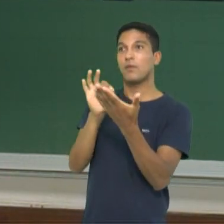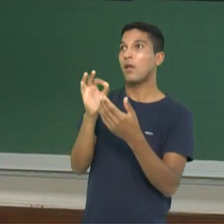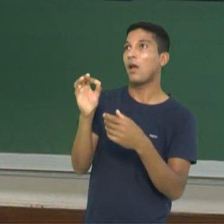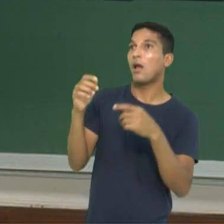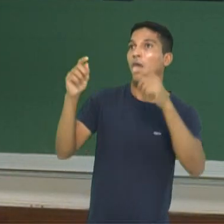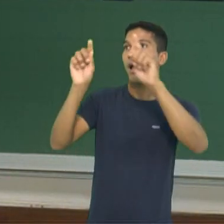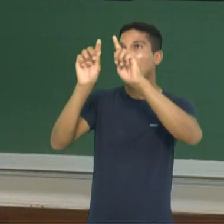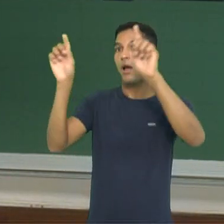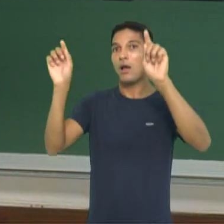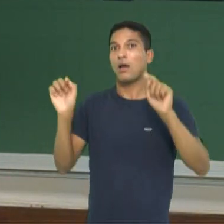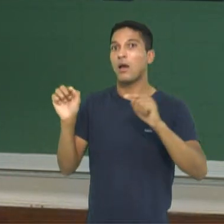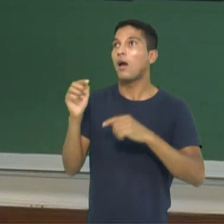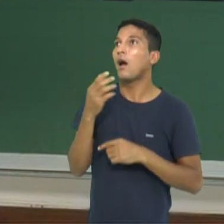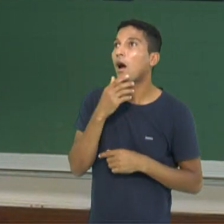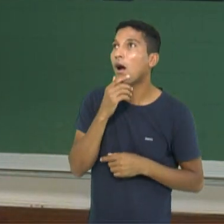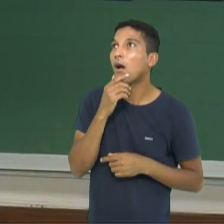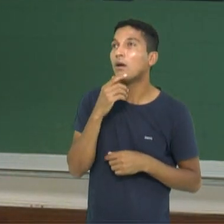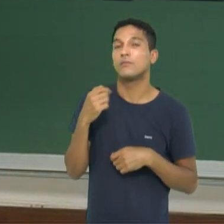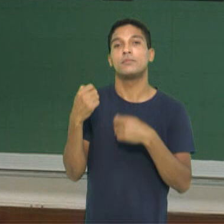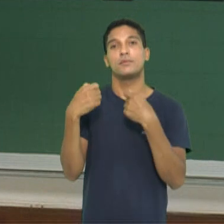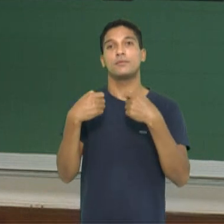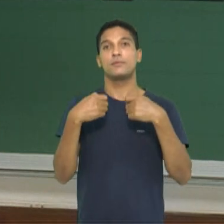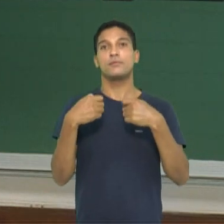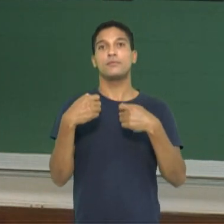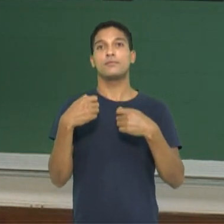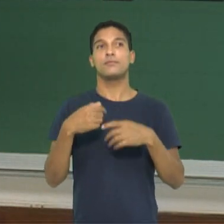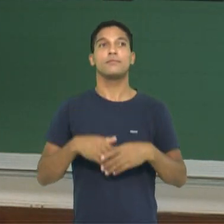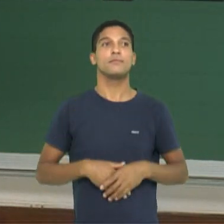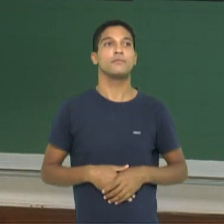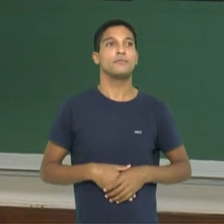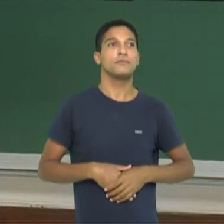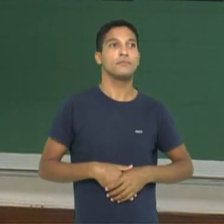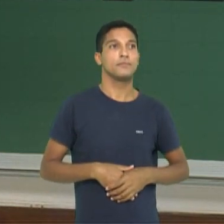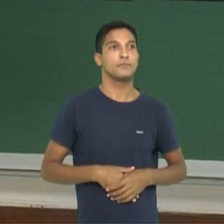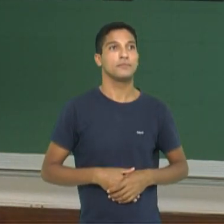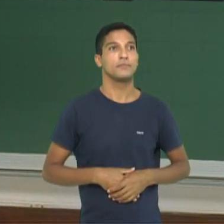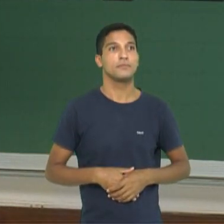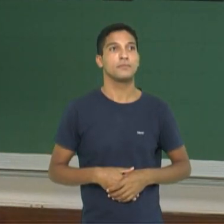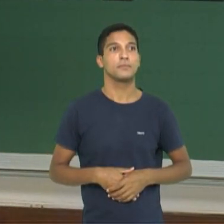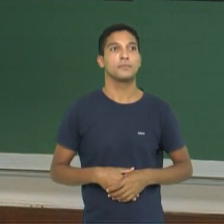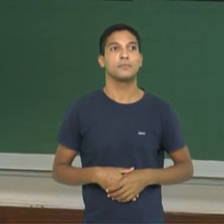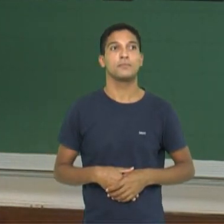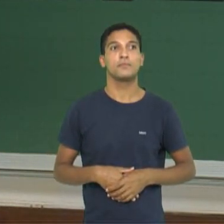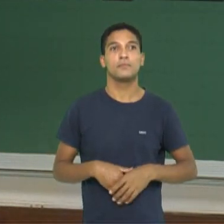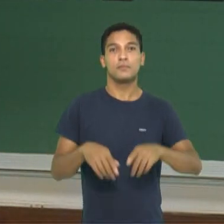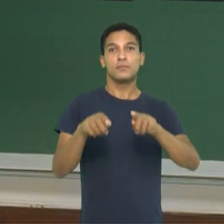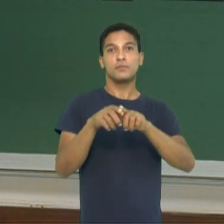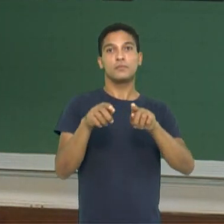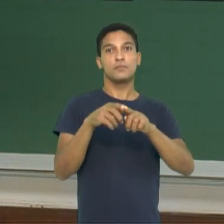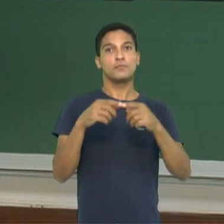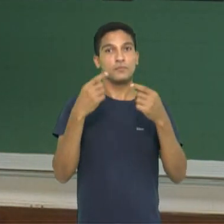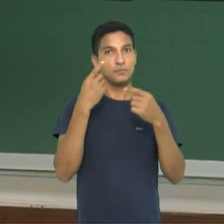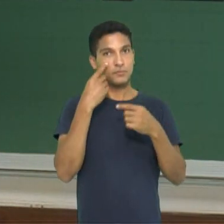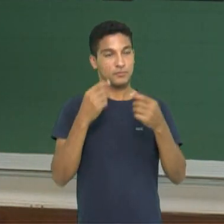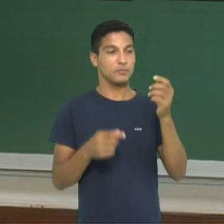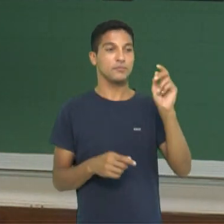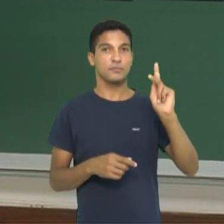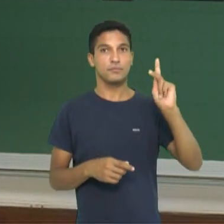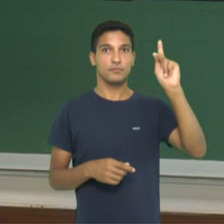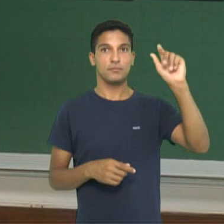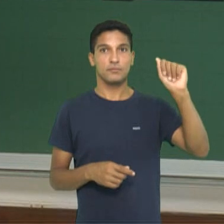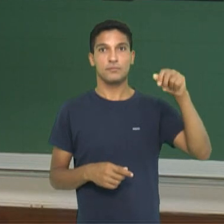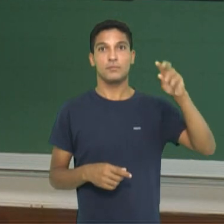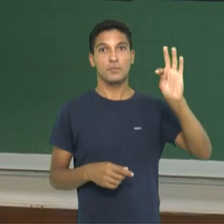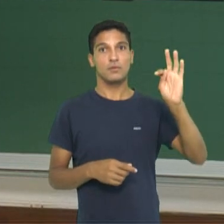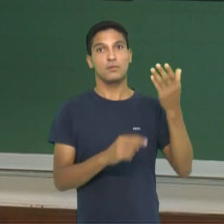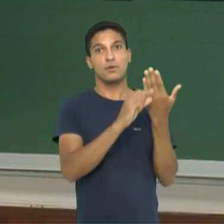Schopenhauer. Né? Então, fica a dica para você, se você quiser ver essa questão de por que a arte que serve ao